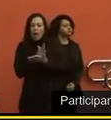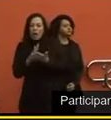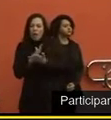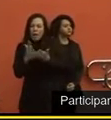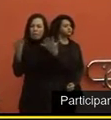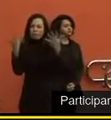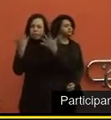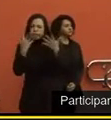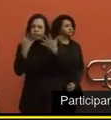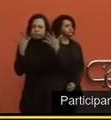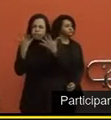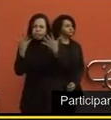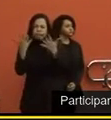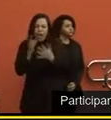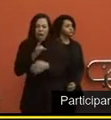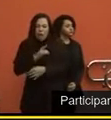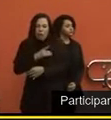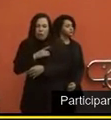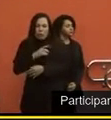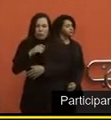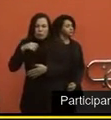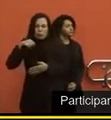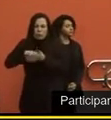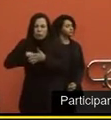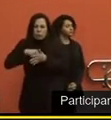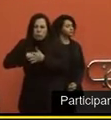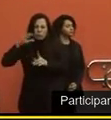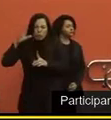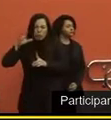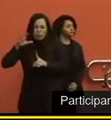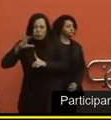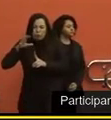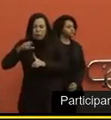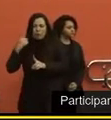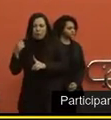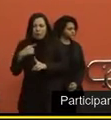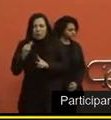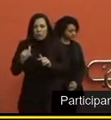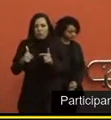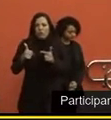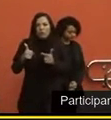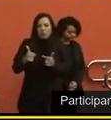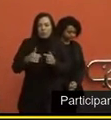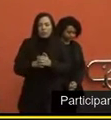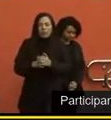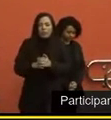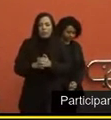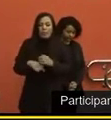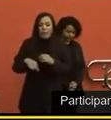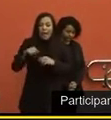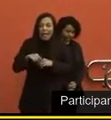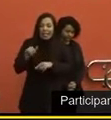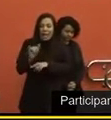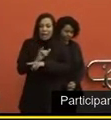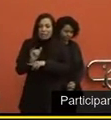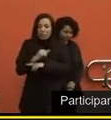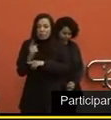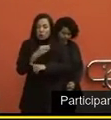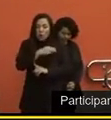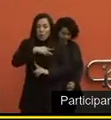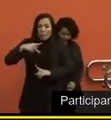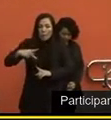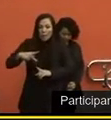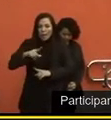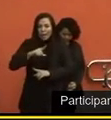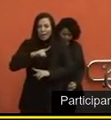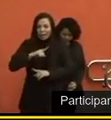burocrático, fantasma que teima em povoar alguns setores da atuação estatal. As atribuições do Ministério Público Brasileiro